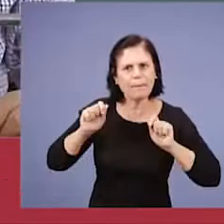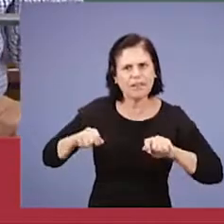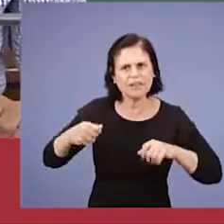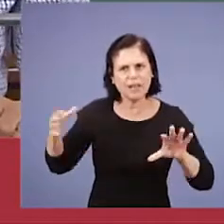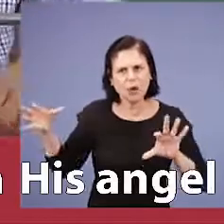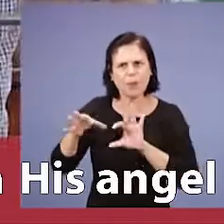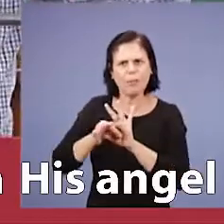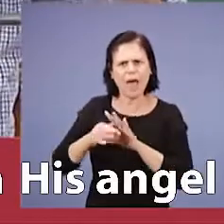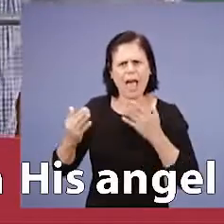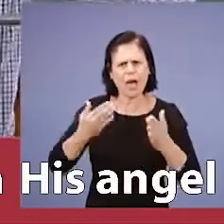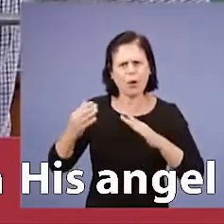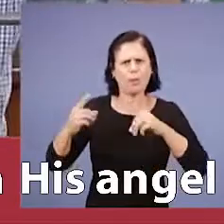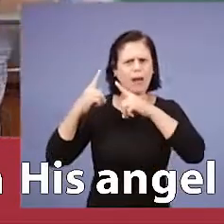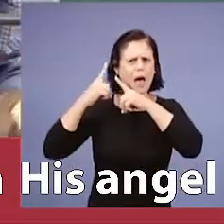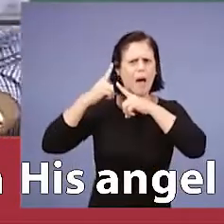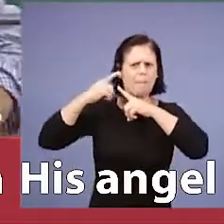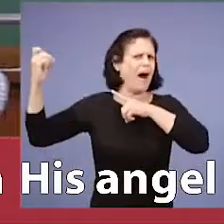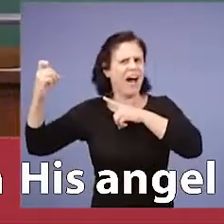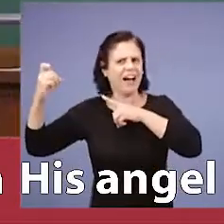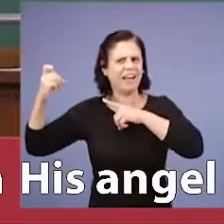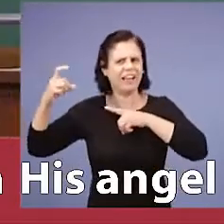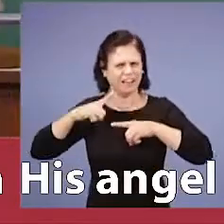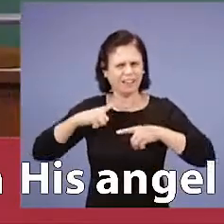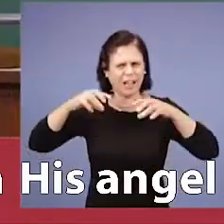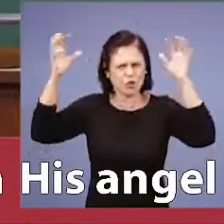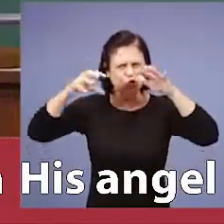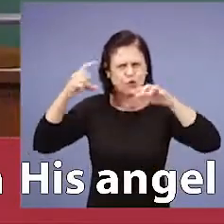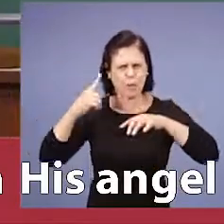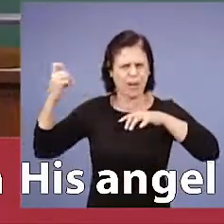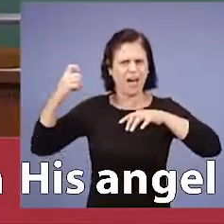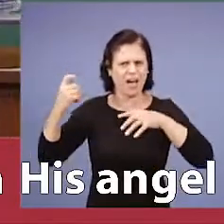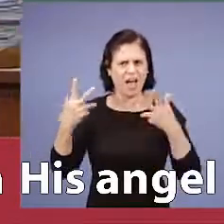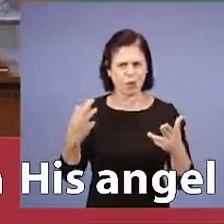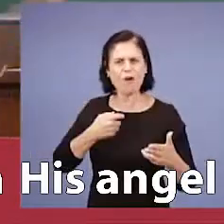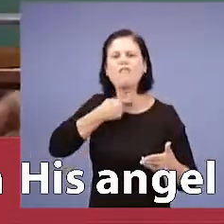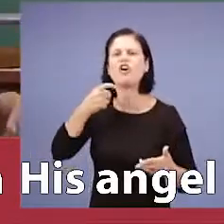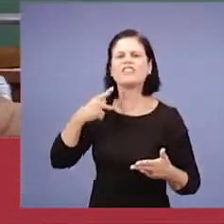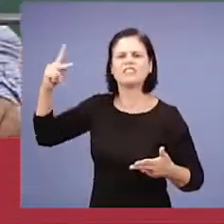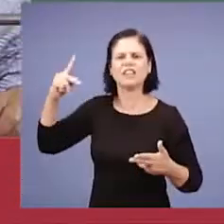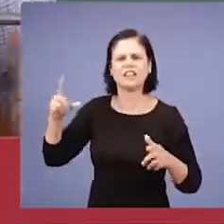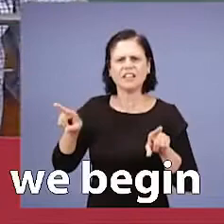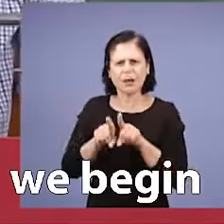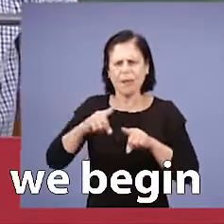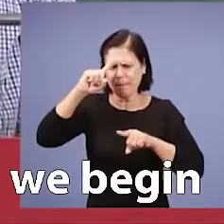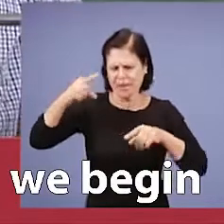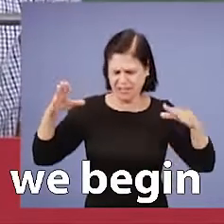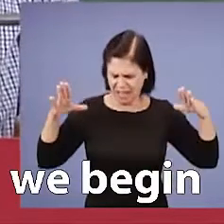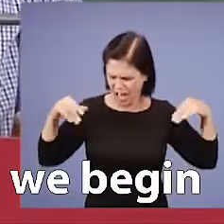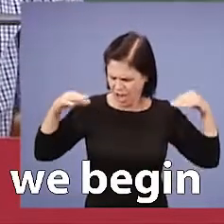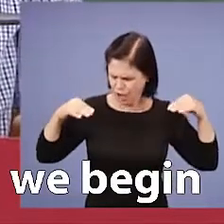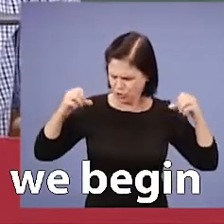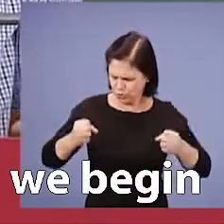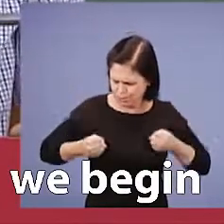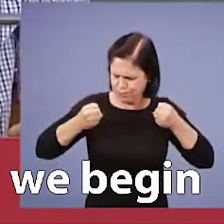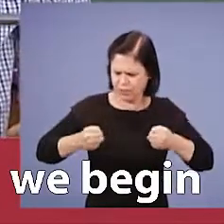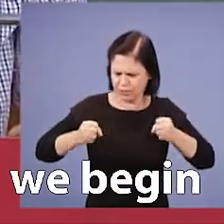já com seus atos poderosos e ternos com os seus anjos irmãos